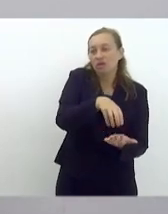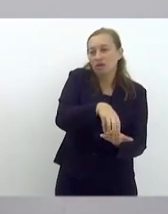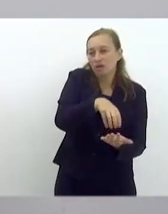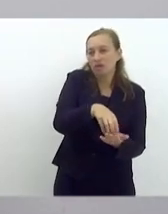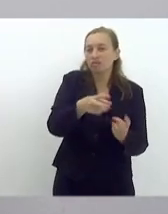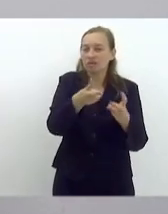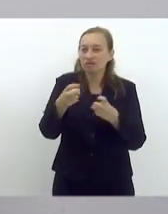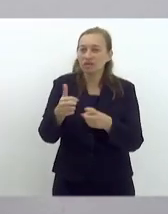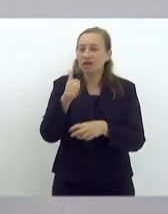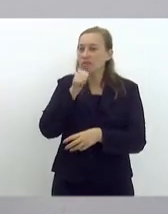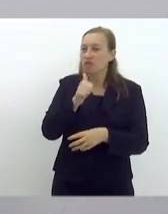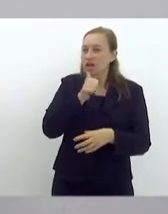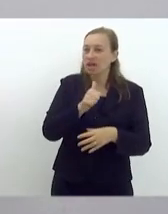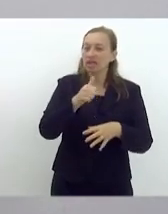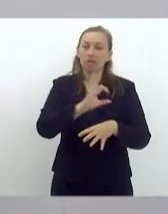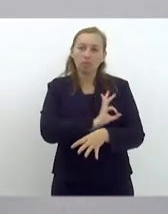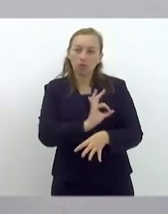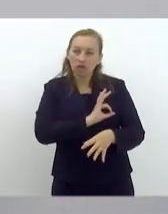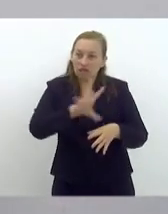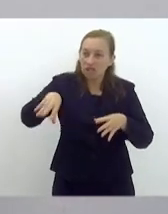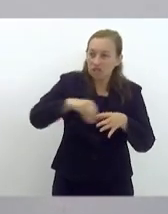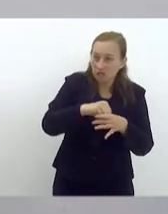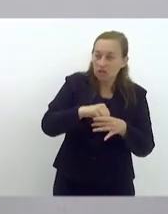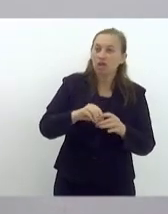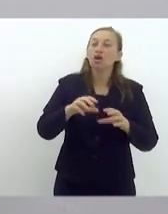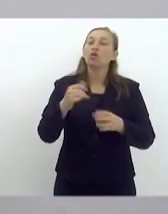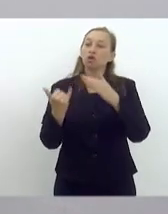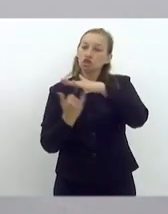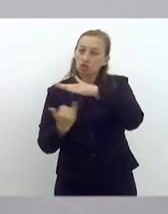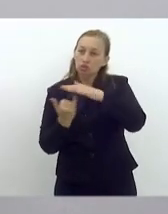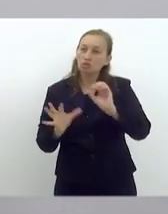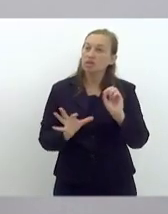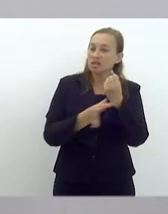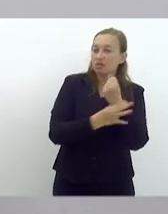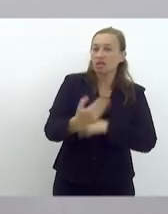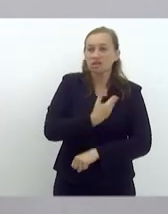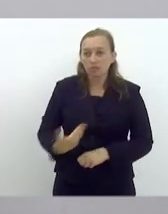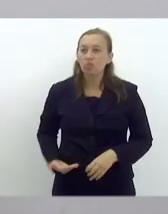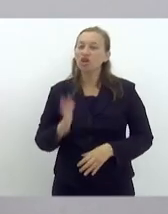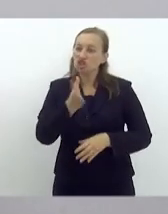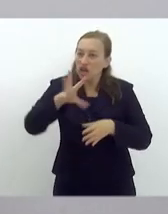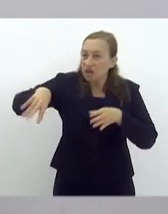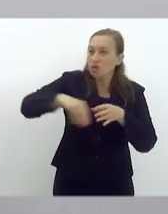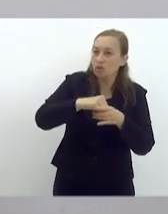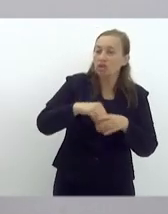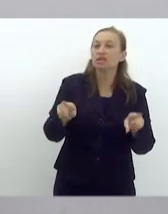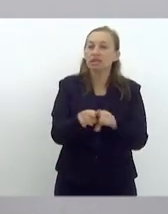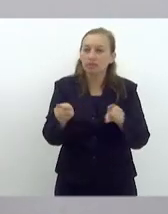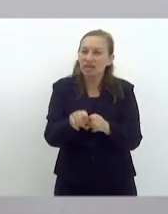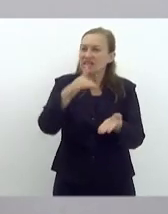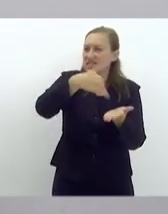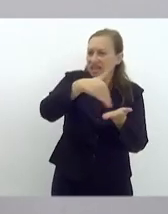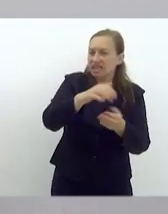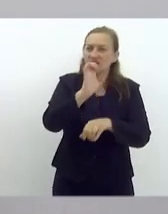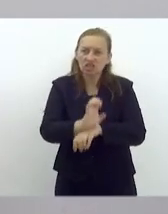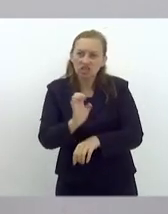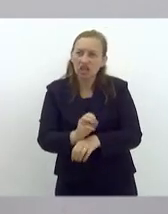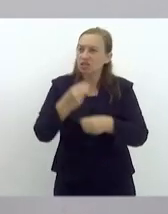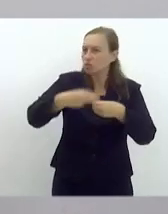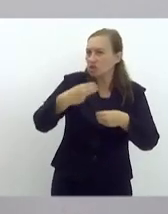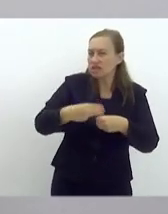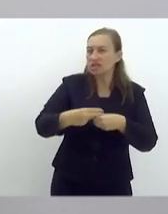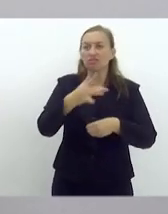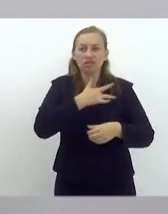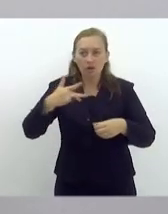política também já tá incluído o Instituto de Segurança Pública também já tá incluído e Secretaria de Estado e município de saúde